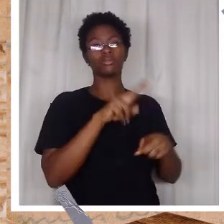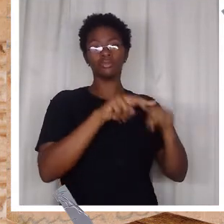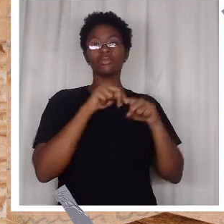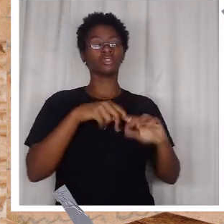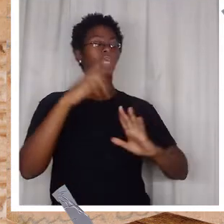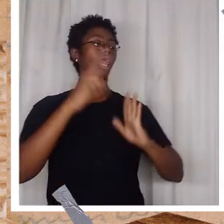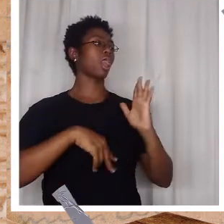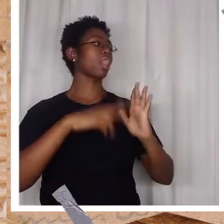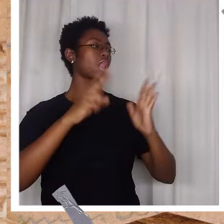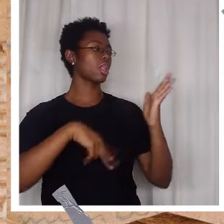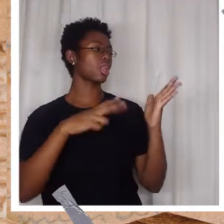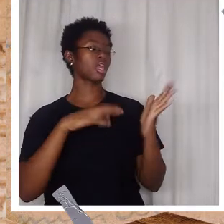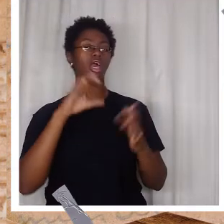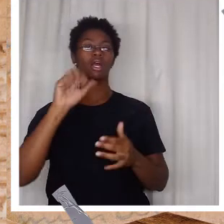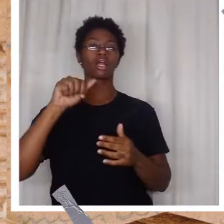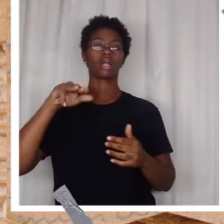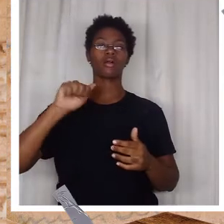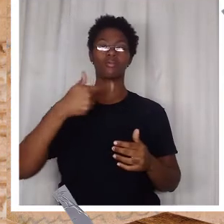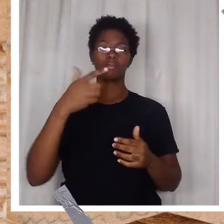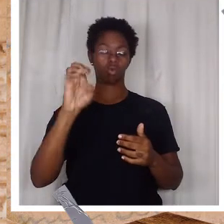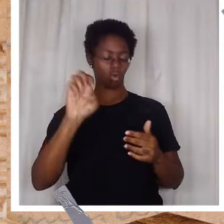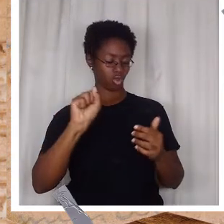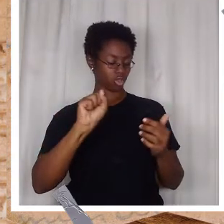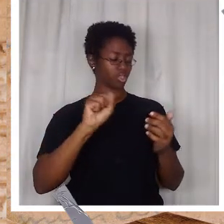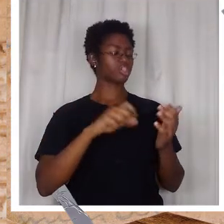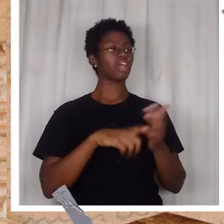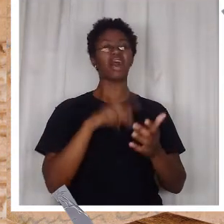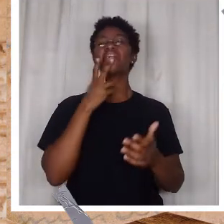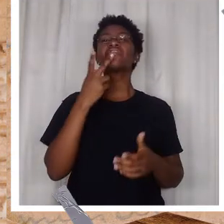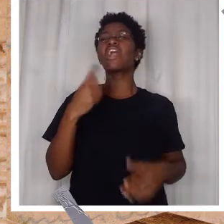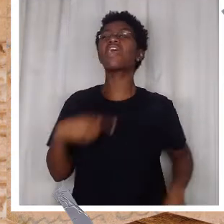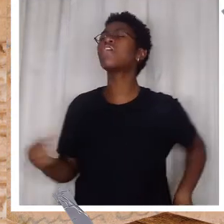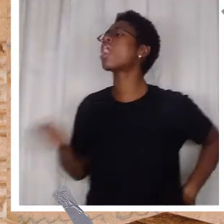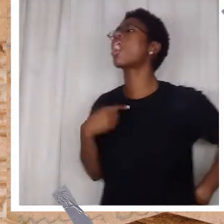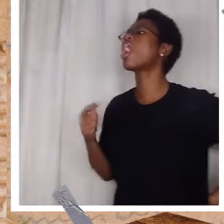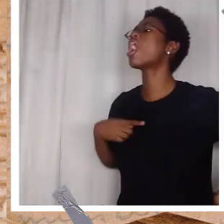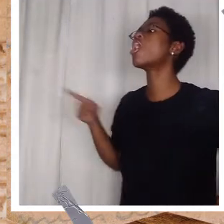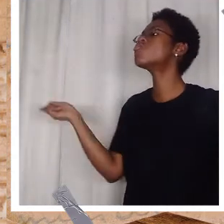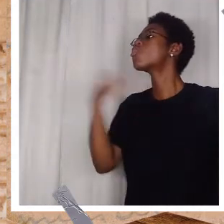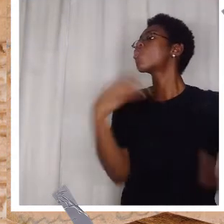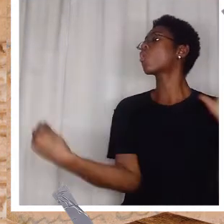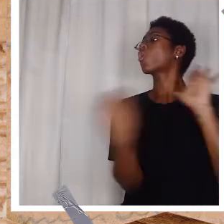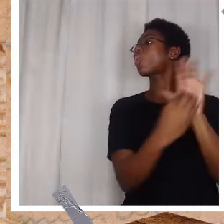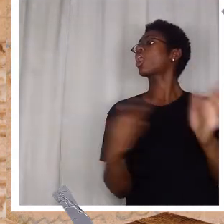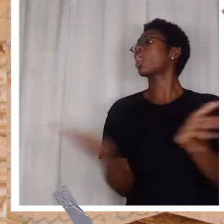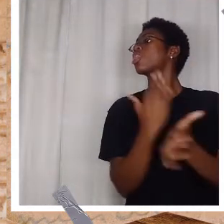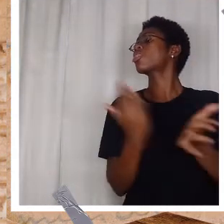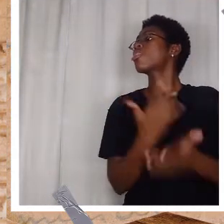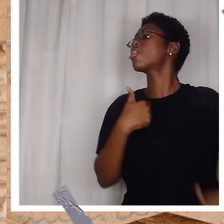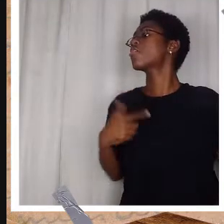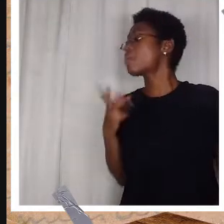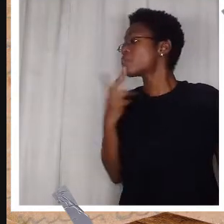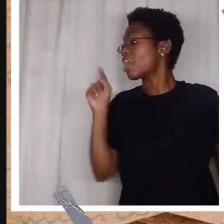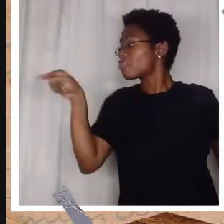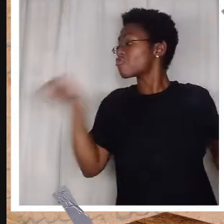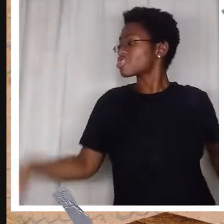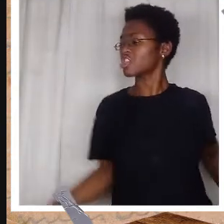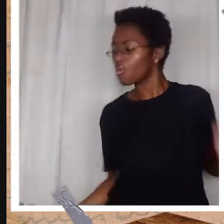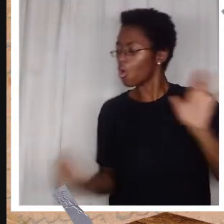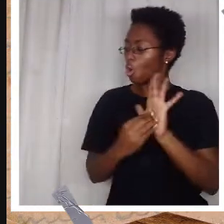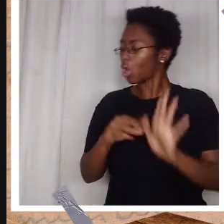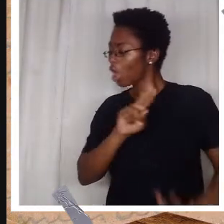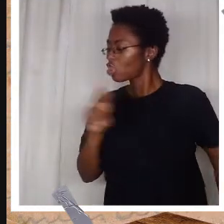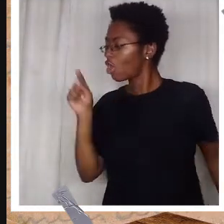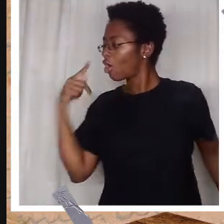lia Camões, ameaçava os outros favelados dizendo: eu vou botar você no meu livro. E, no entanto, quando ela ascende,